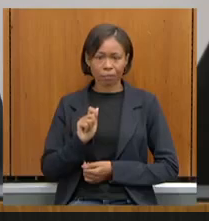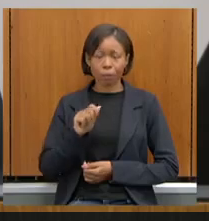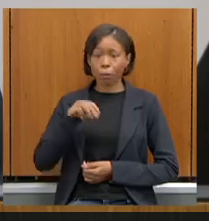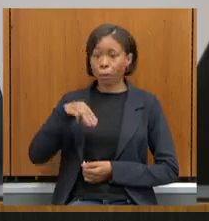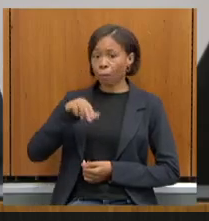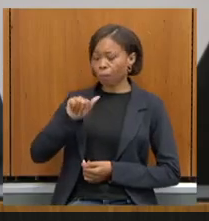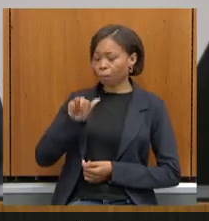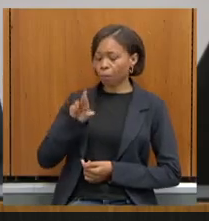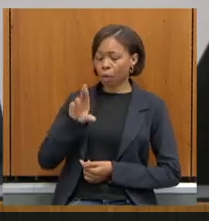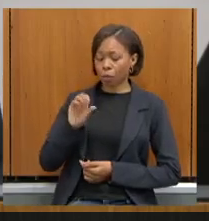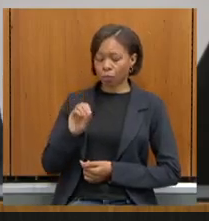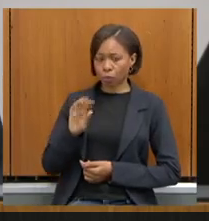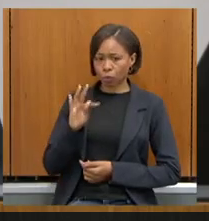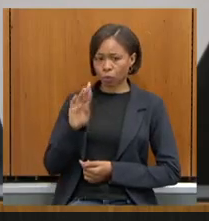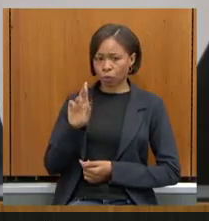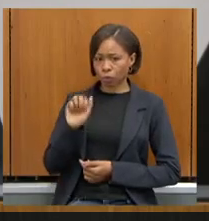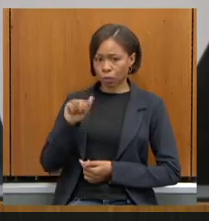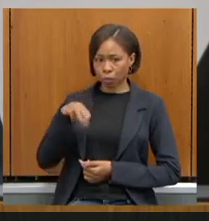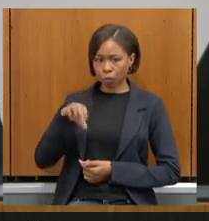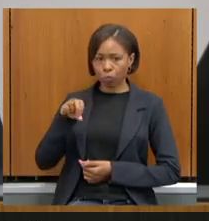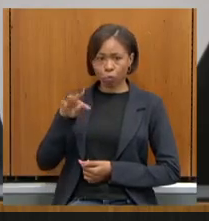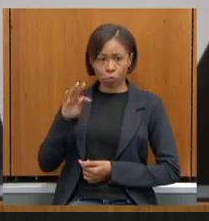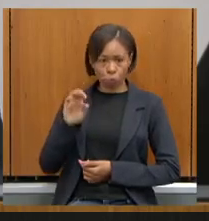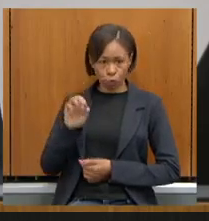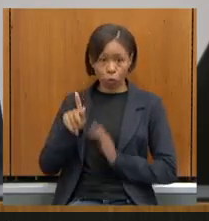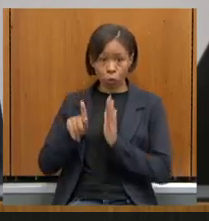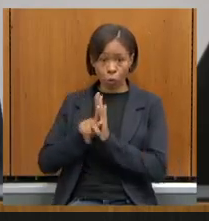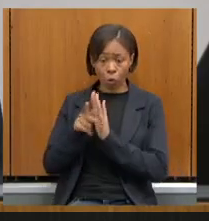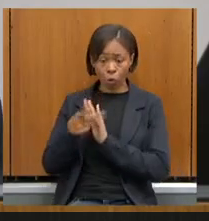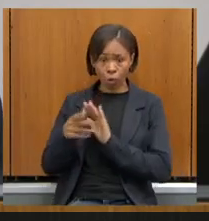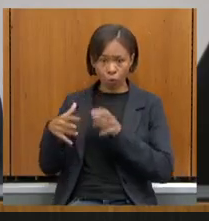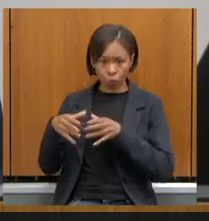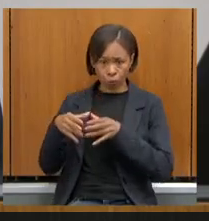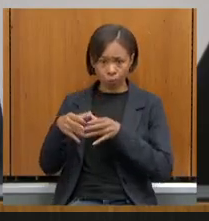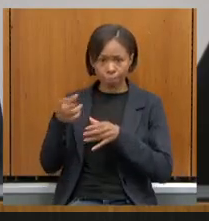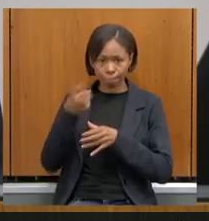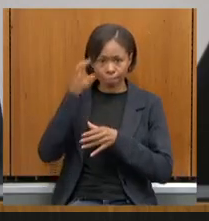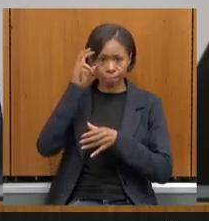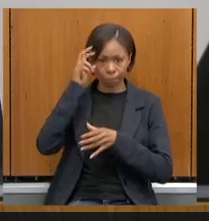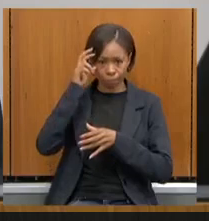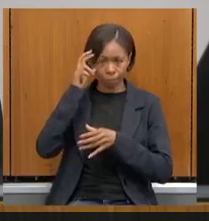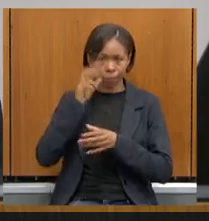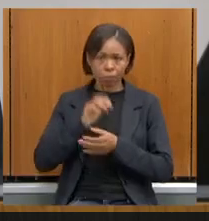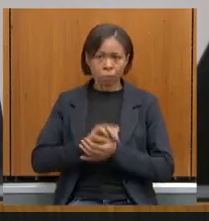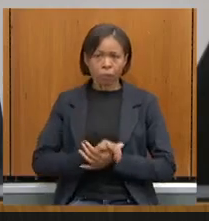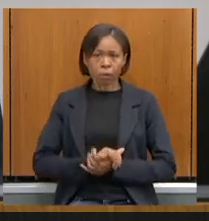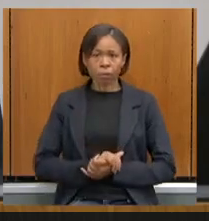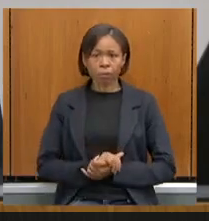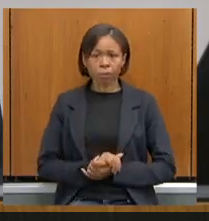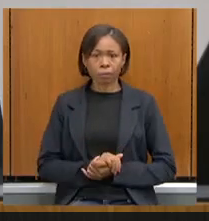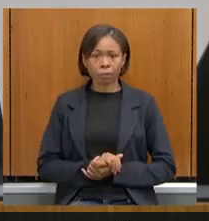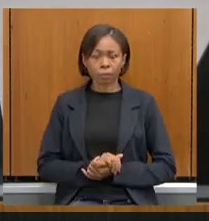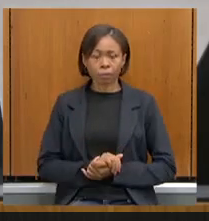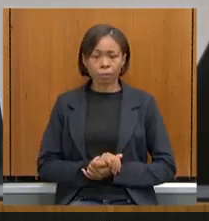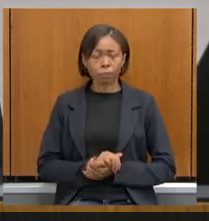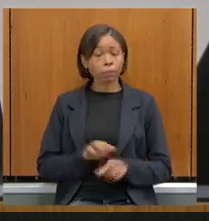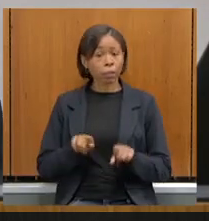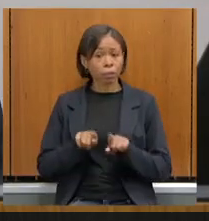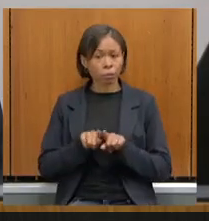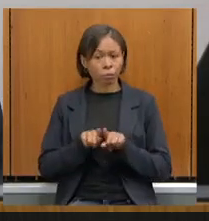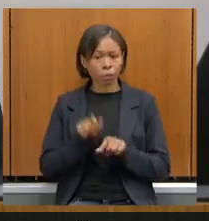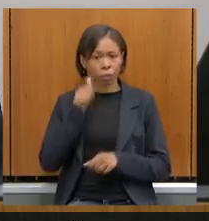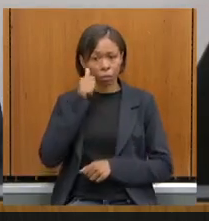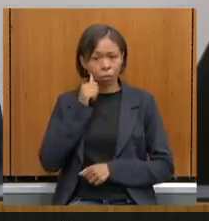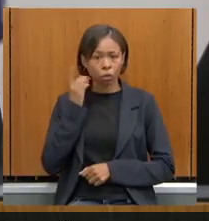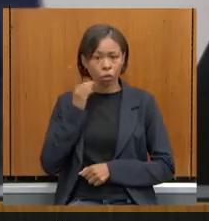Tramonte, membro efetivo desta Comissão de Cultura, e também da deputada